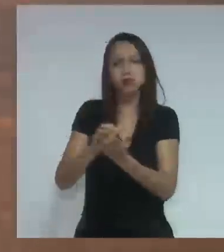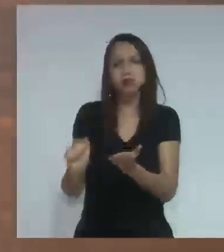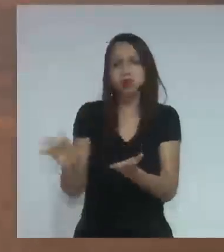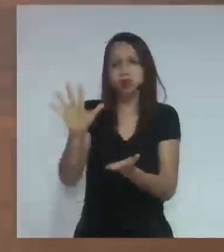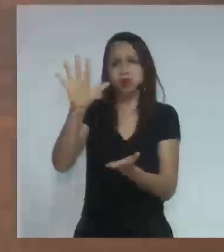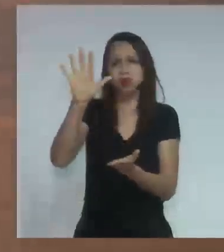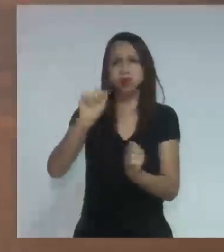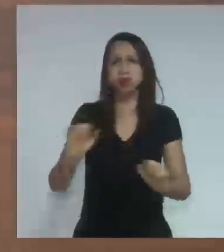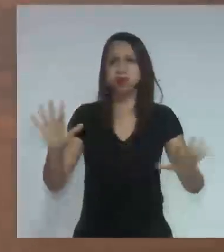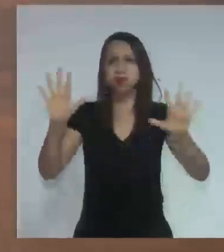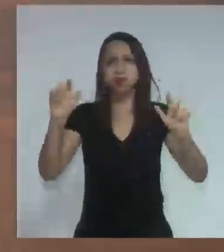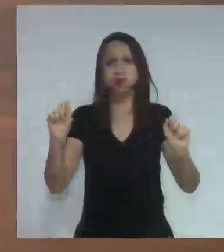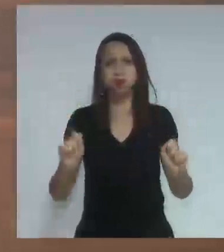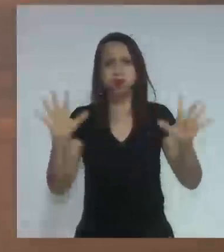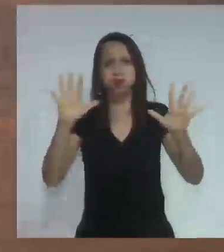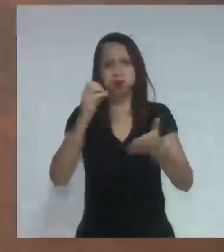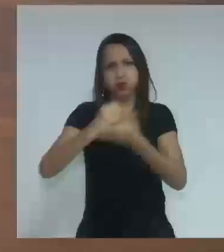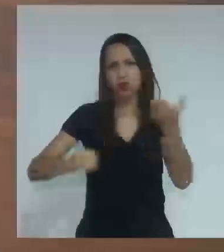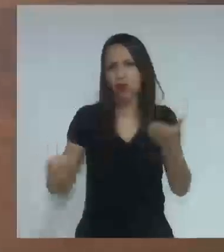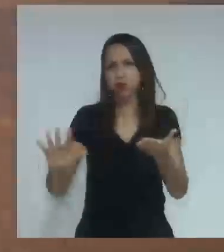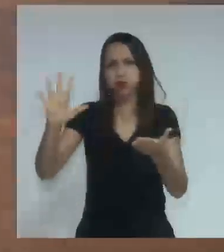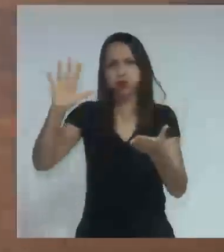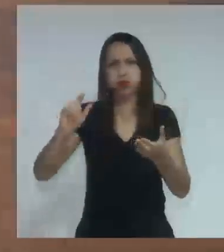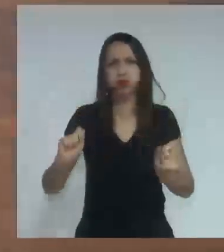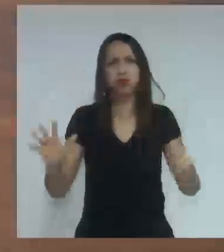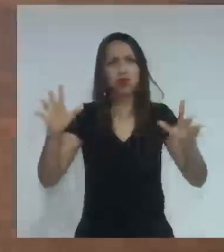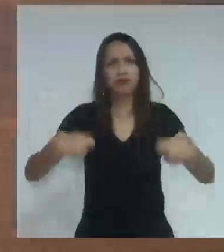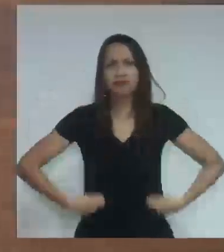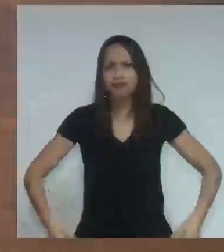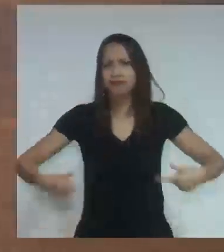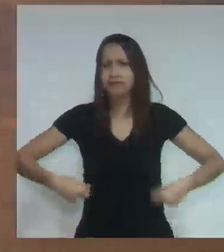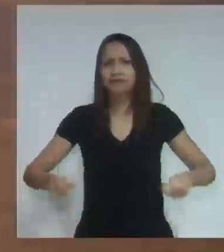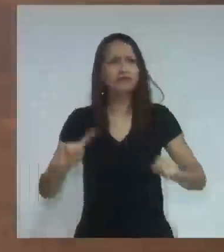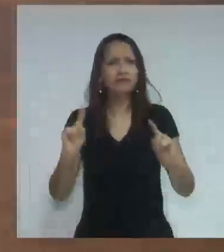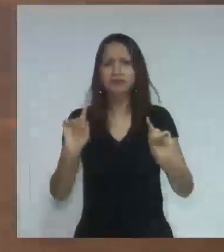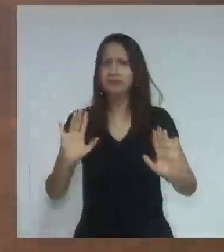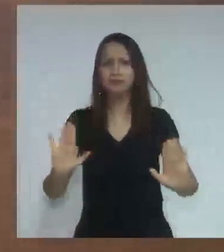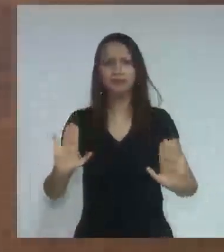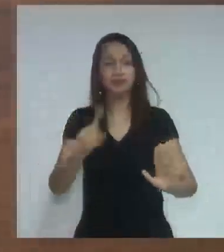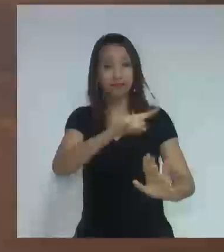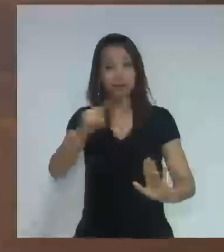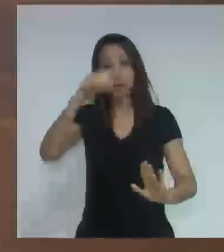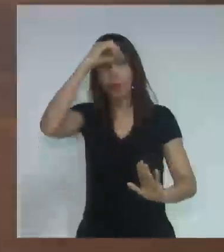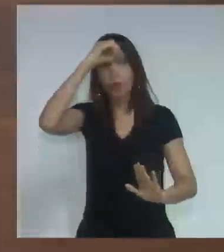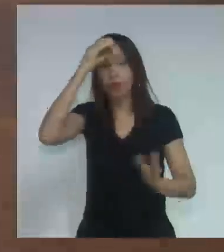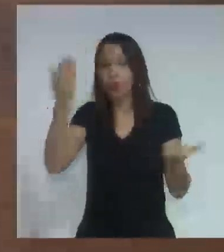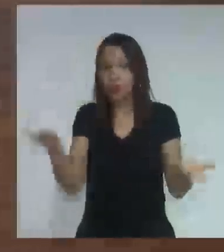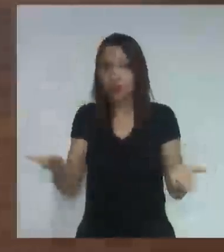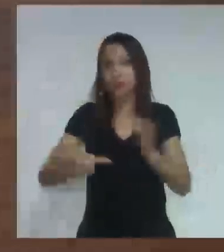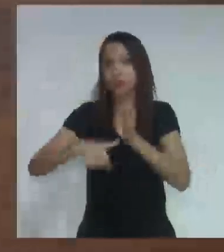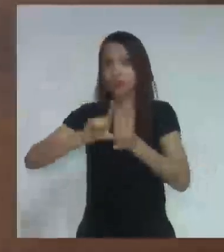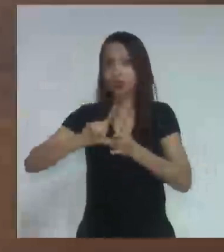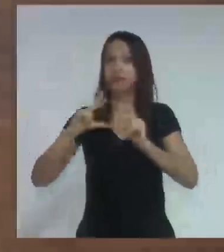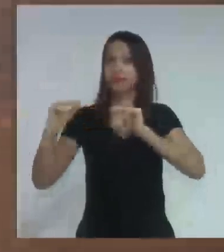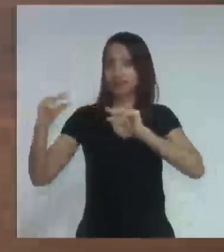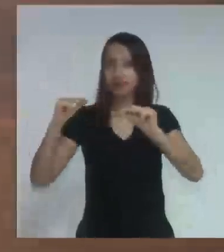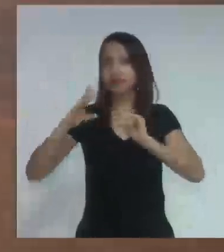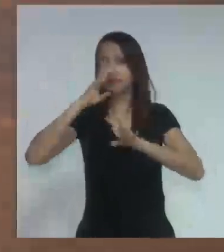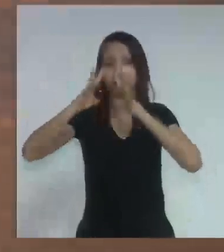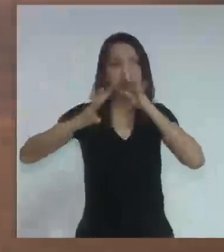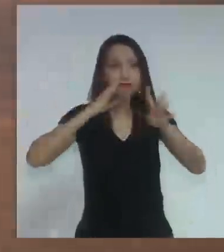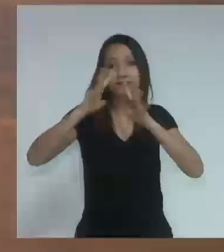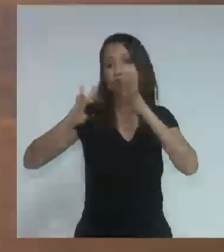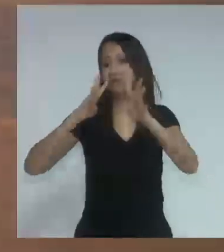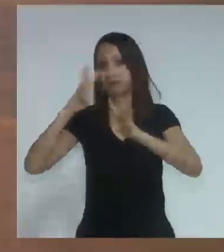o que realmente houve na casa. Para quem não sabe, as pessoas, antes de ficar falando coisas